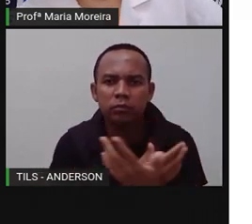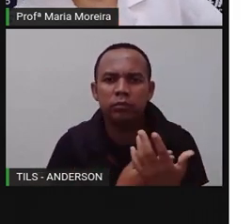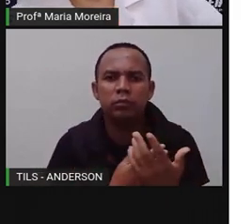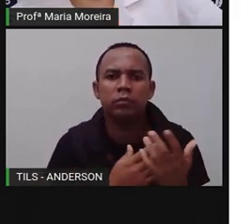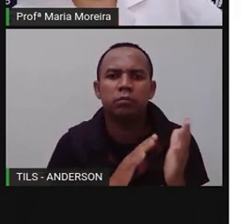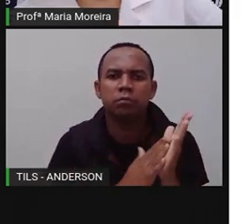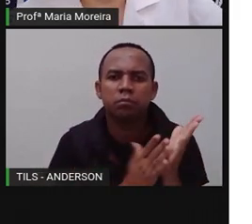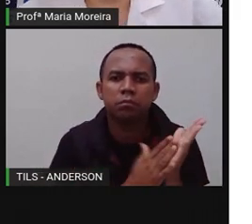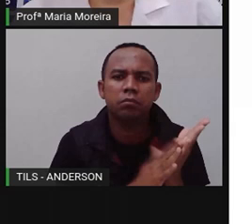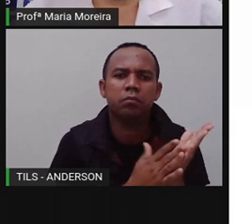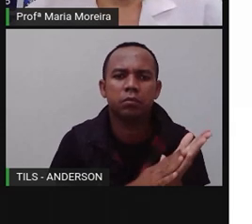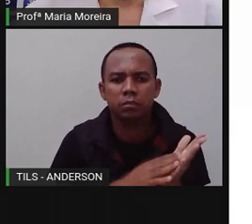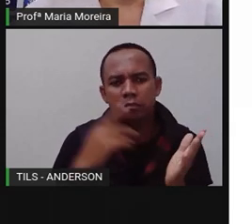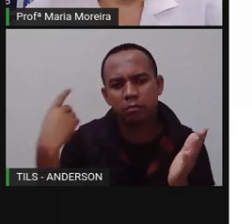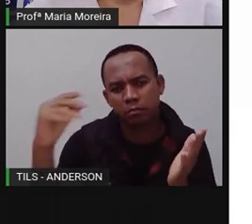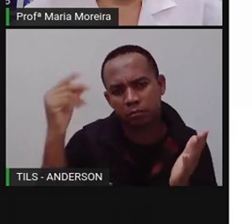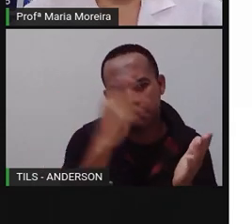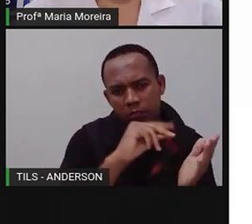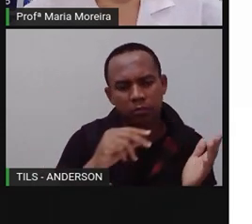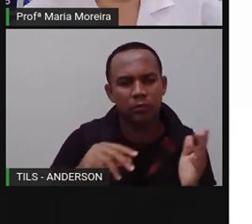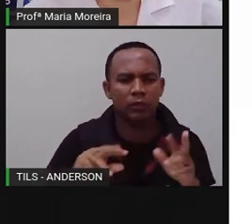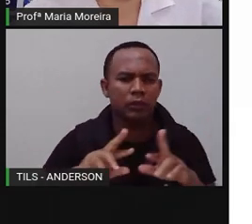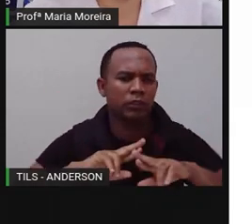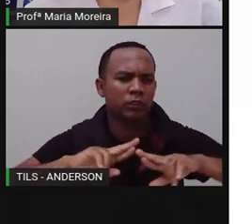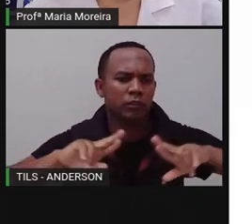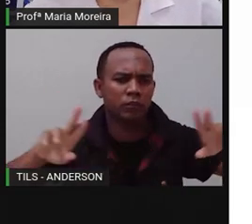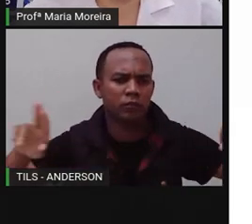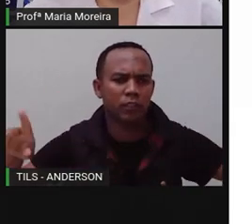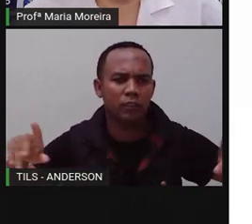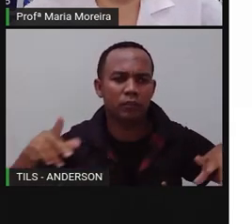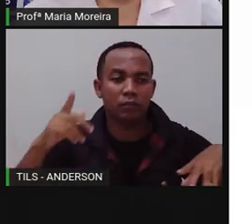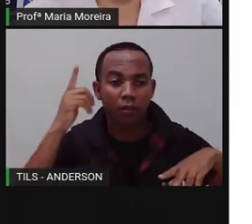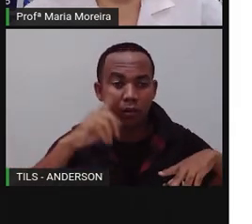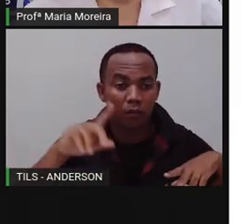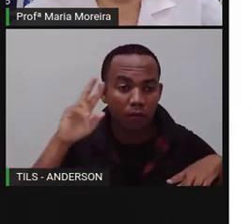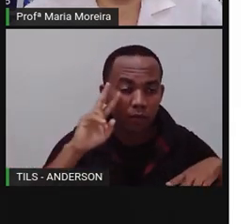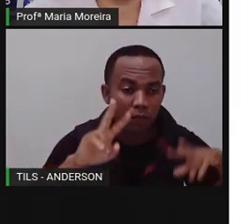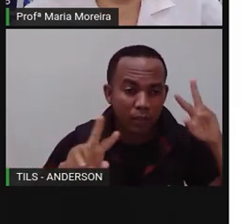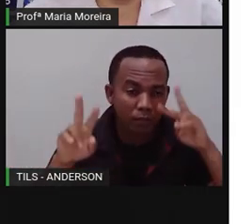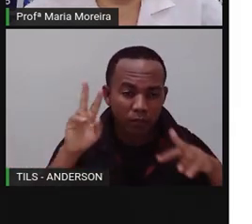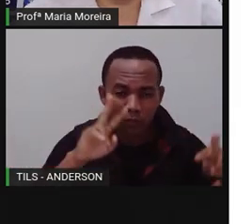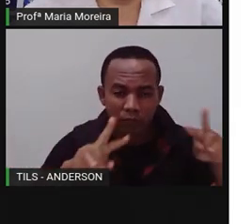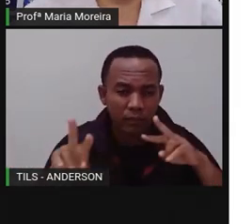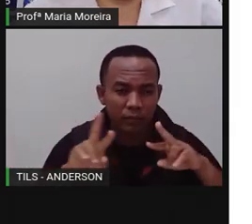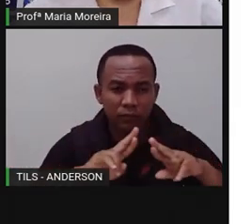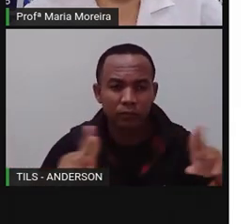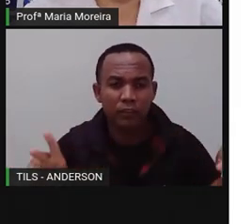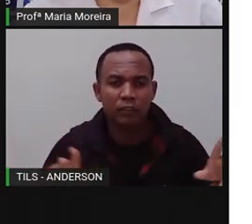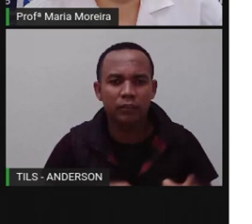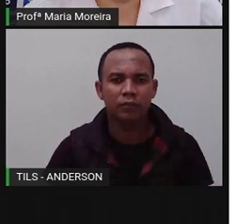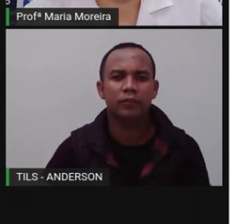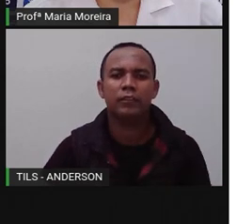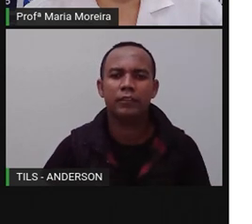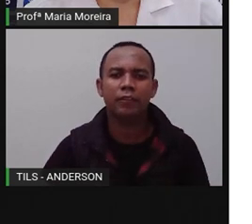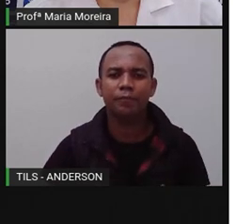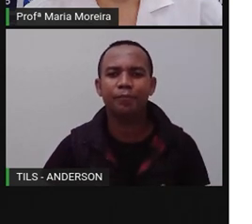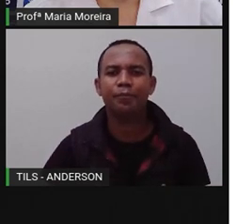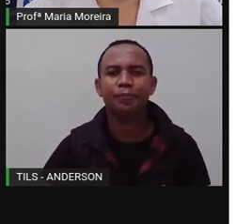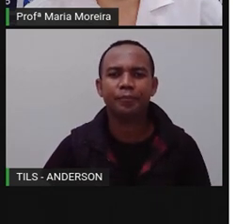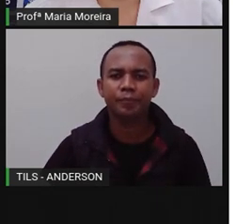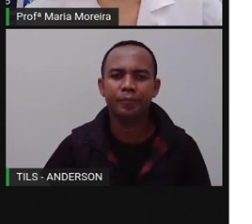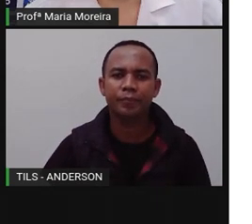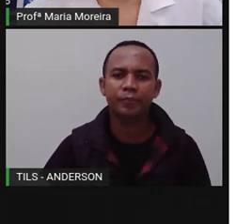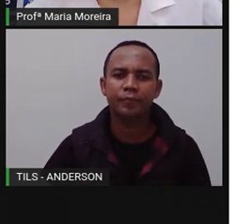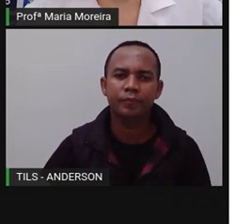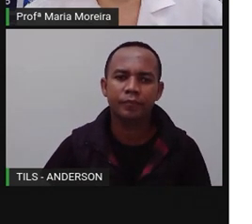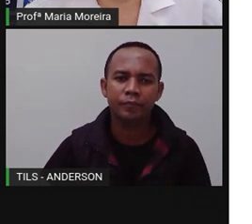cachimbo, o candomblé, o axé. E assim vocês vão descobrindo aí várias características. Falei rápido, Anderson, para você?